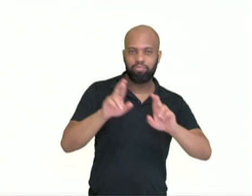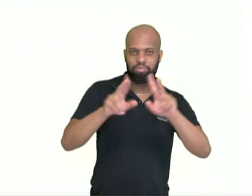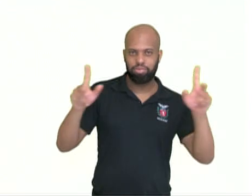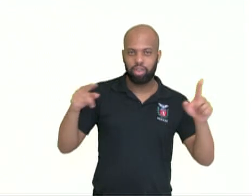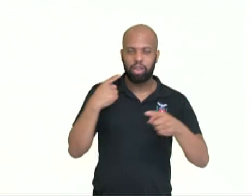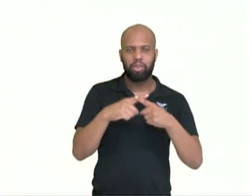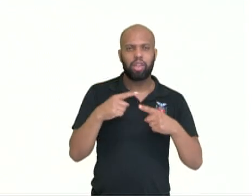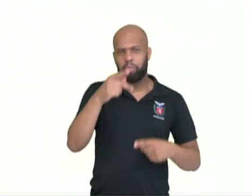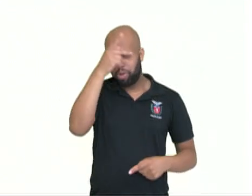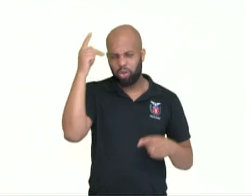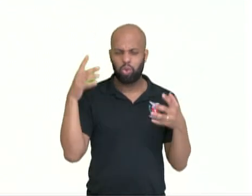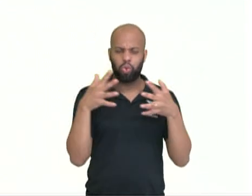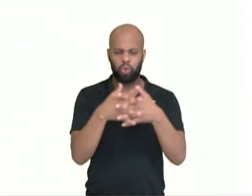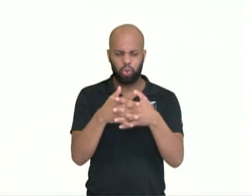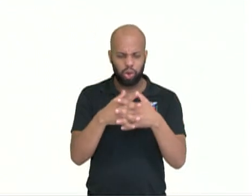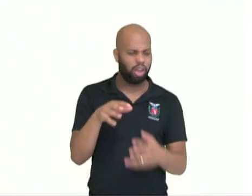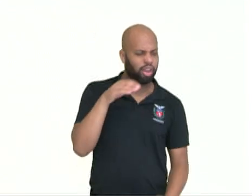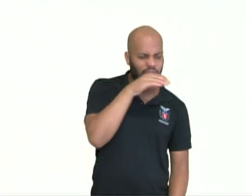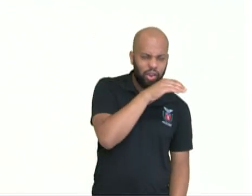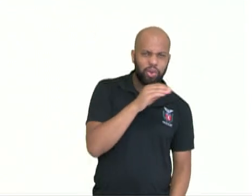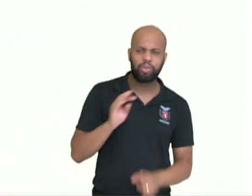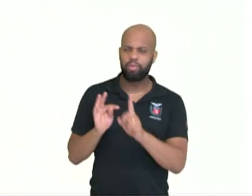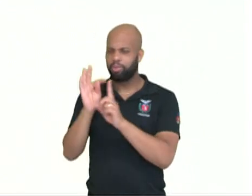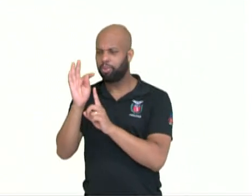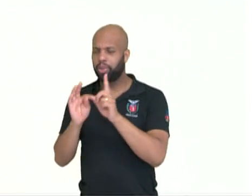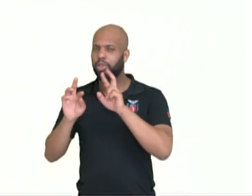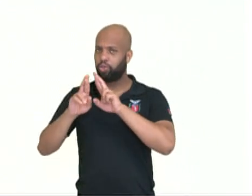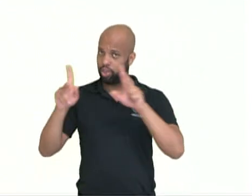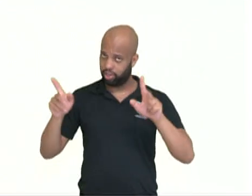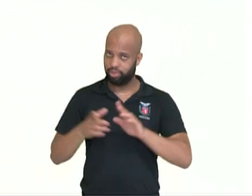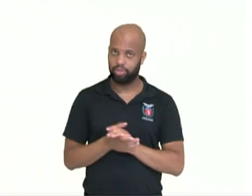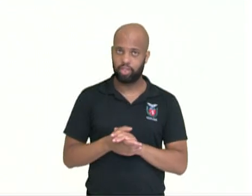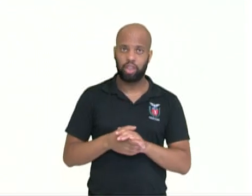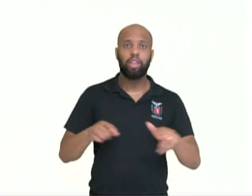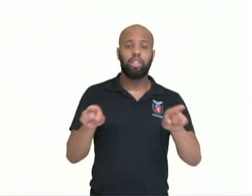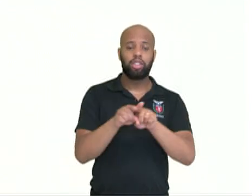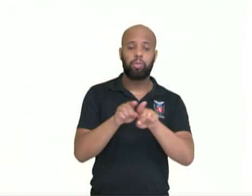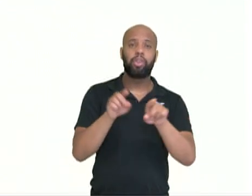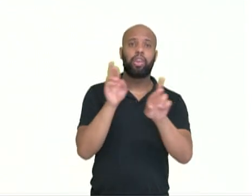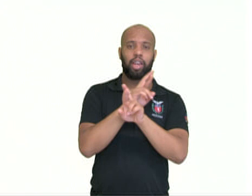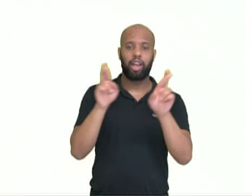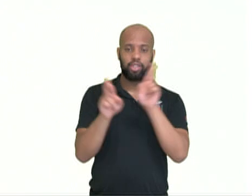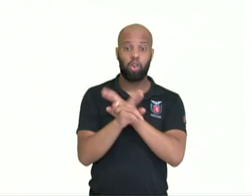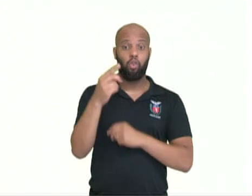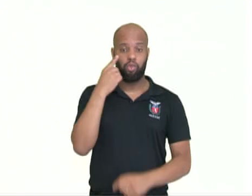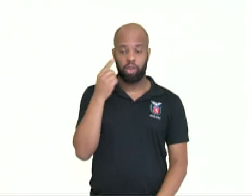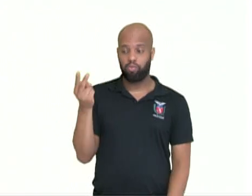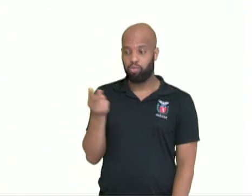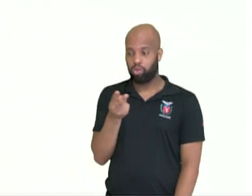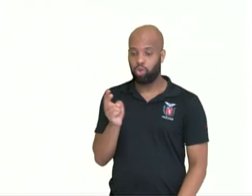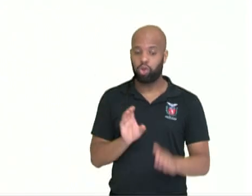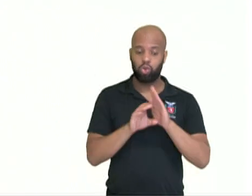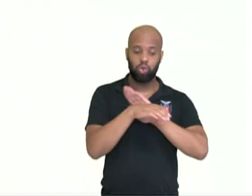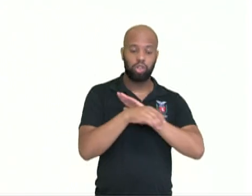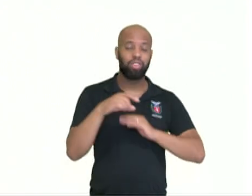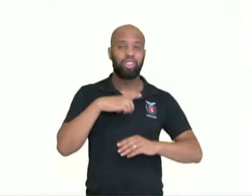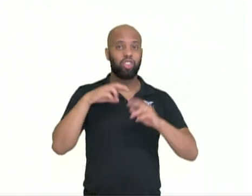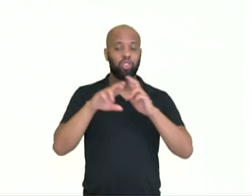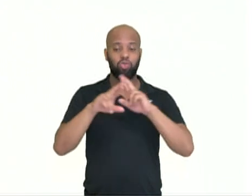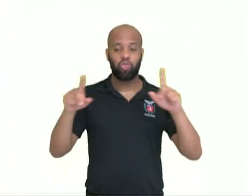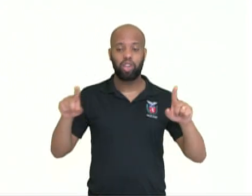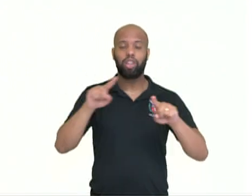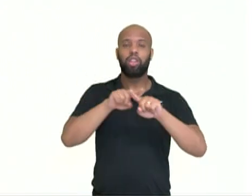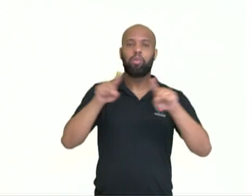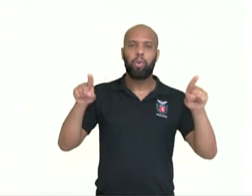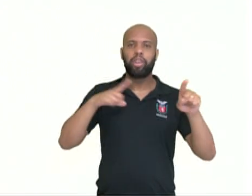confunde o calor com a temperatura. Relacionar calor e temperatura, embora sejam diferentes, essas grandezas têm uma